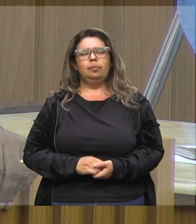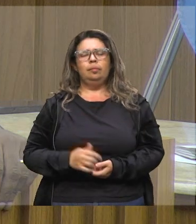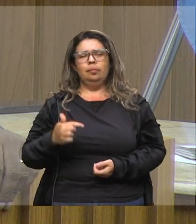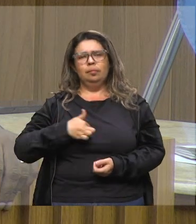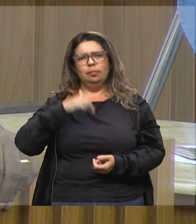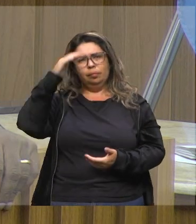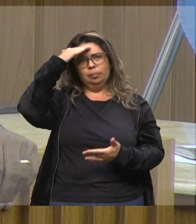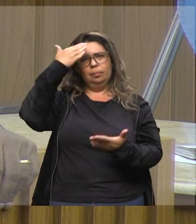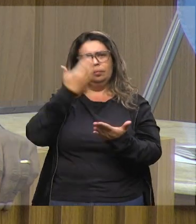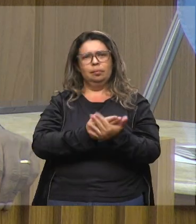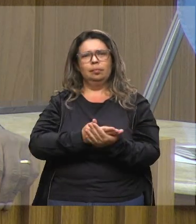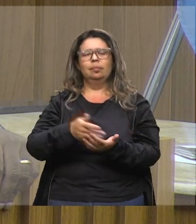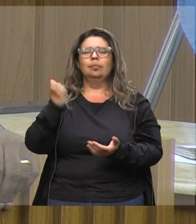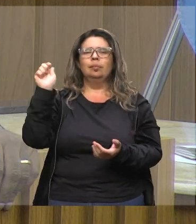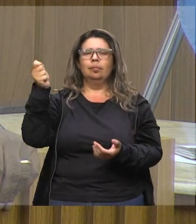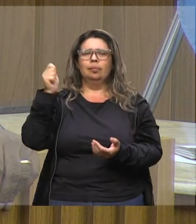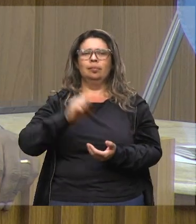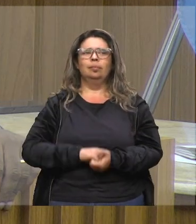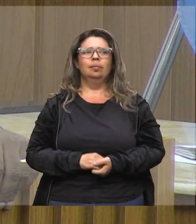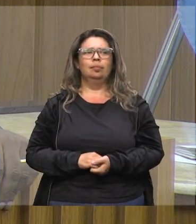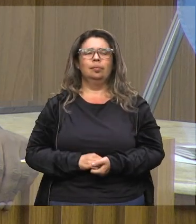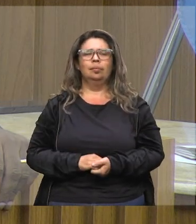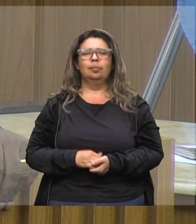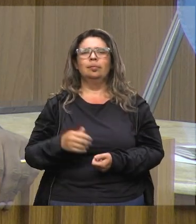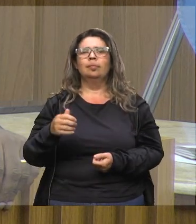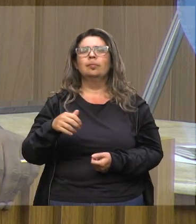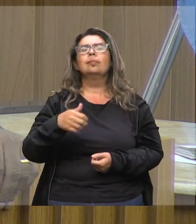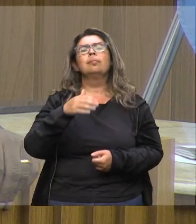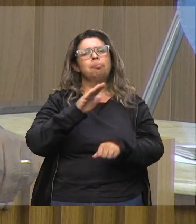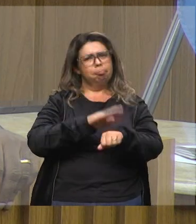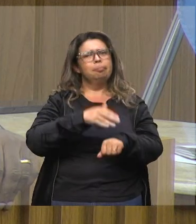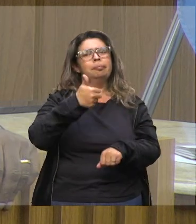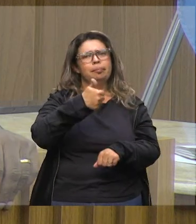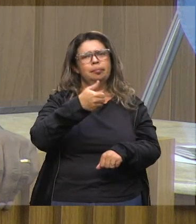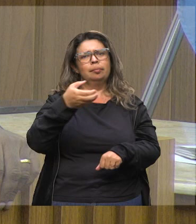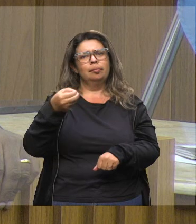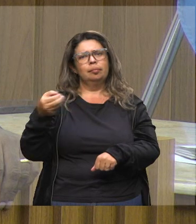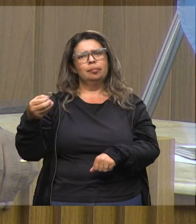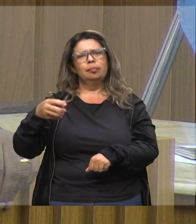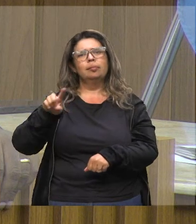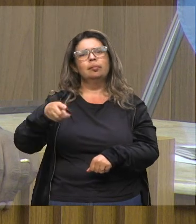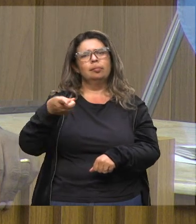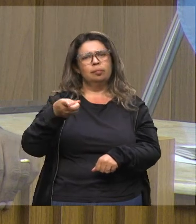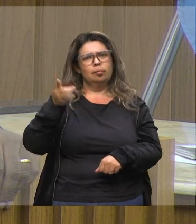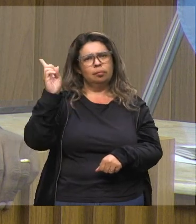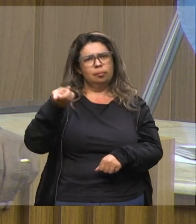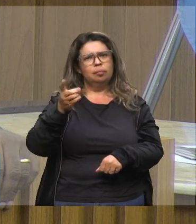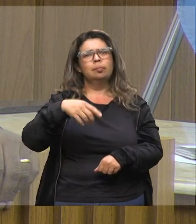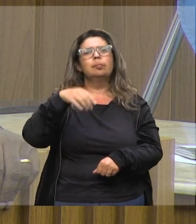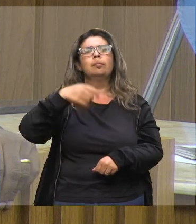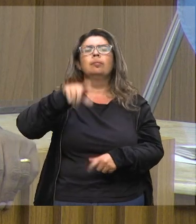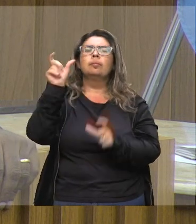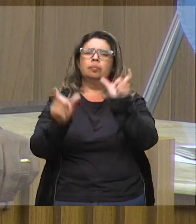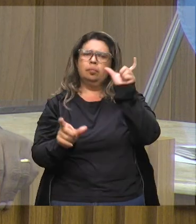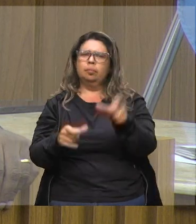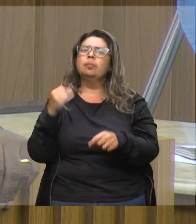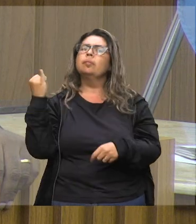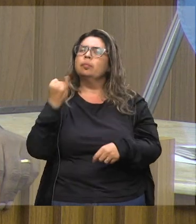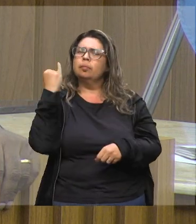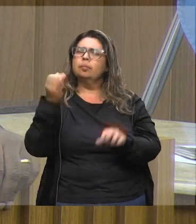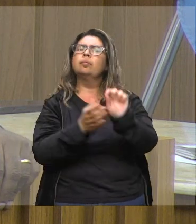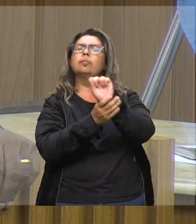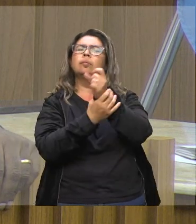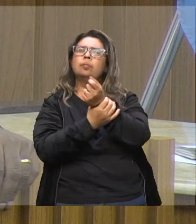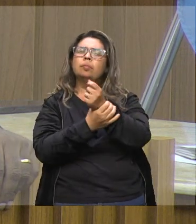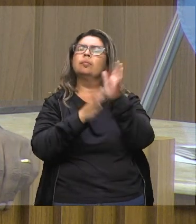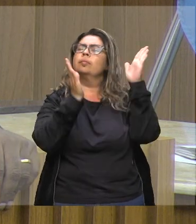Assis é uma cidade de mais de 100 mil habitantes, precisa realmente investir em segurança para a nossa população. Então,